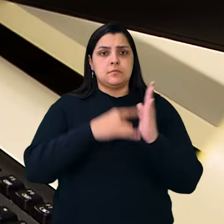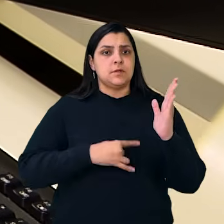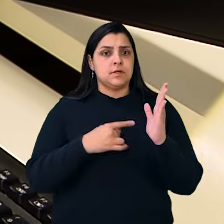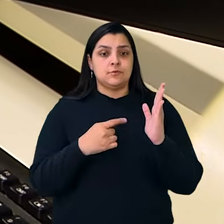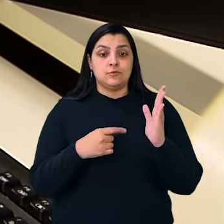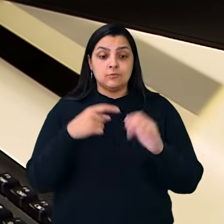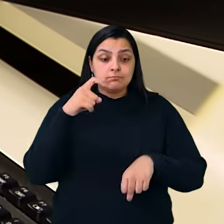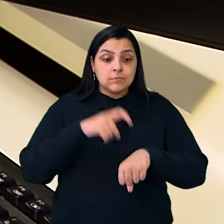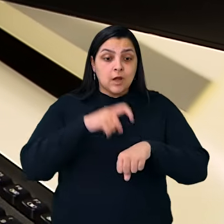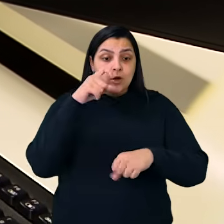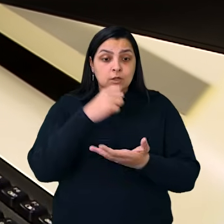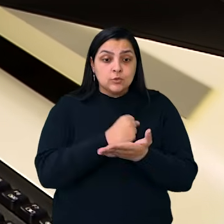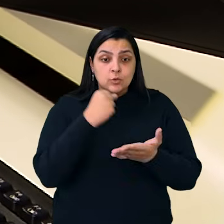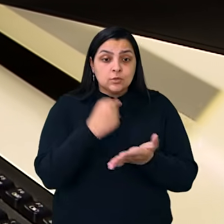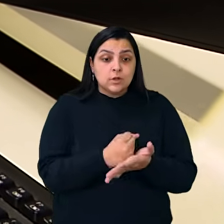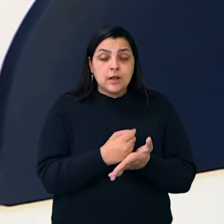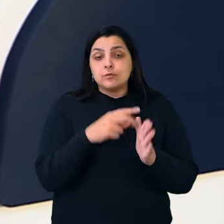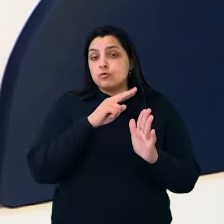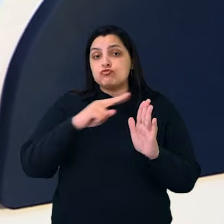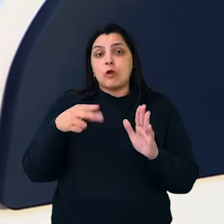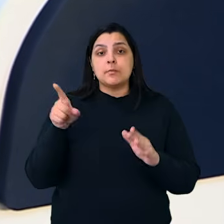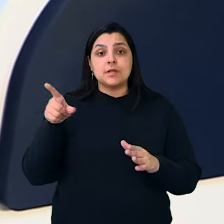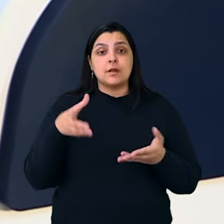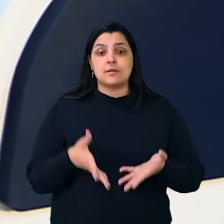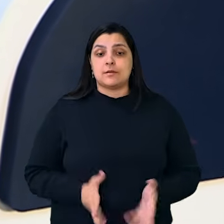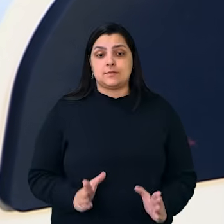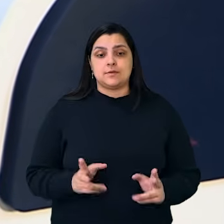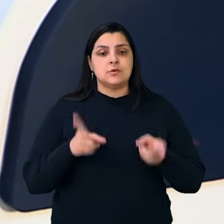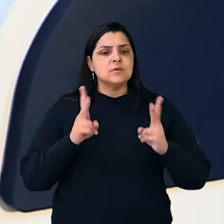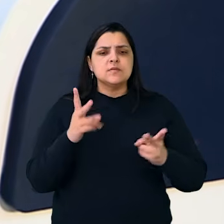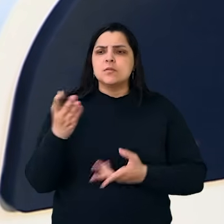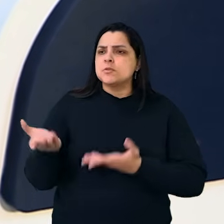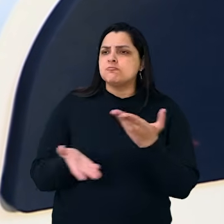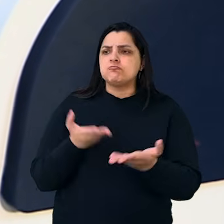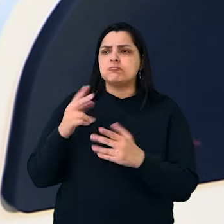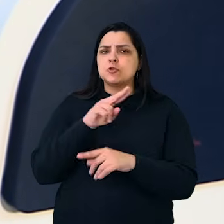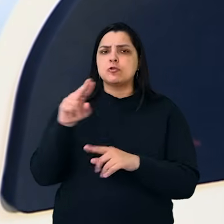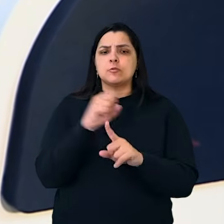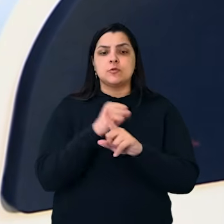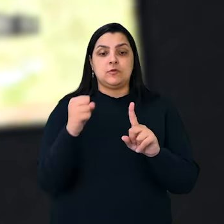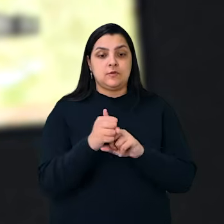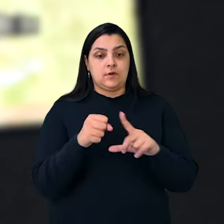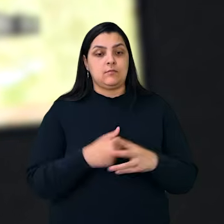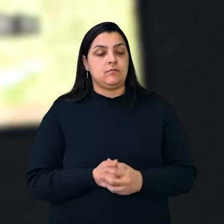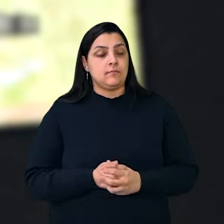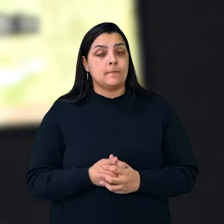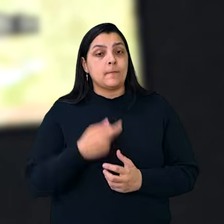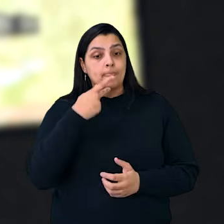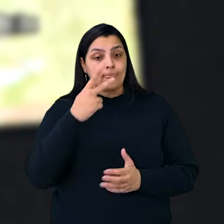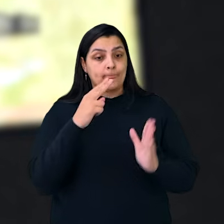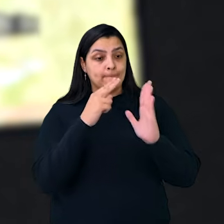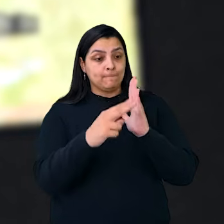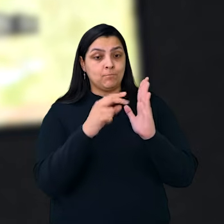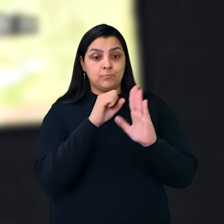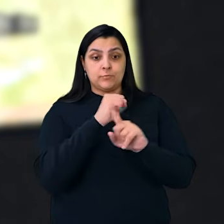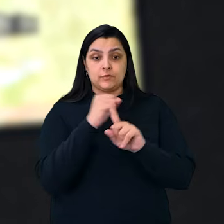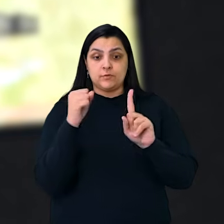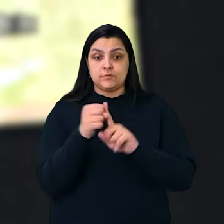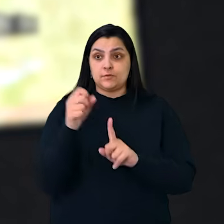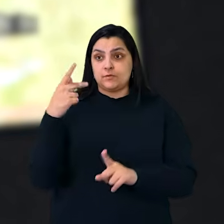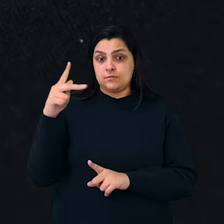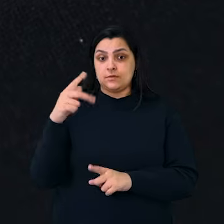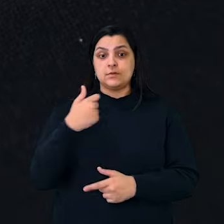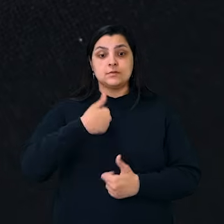de batismo na hora da contratação e que sempre esteve aberta a tratá-la pelo nome social. Alegou também que o nome social